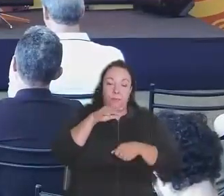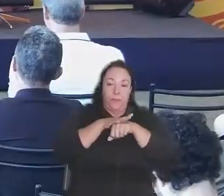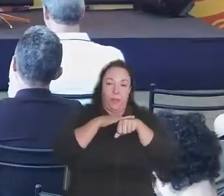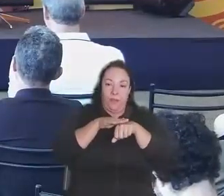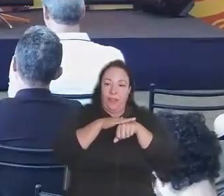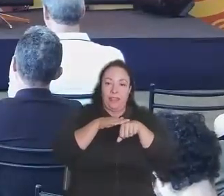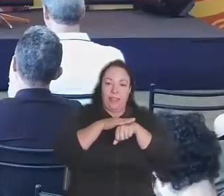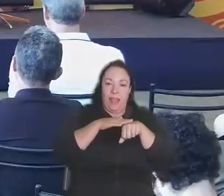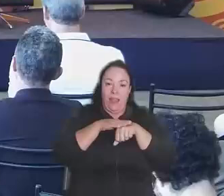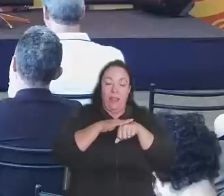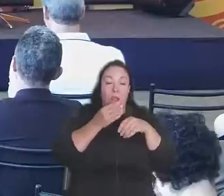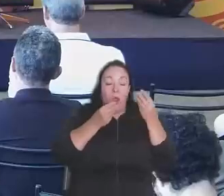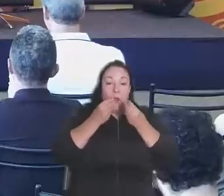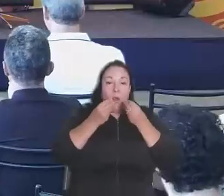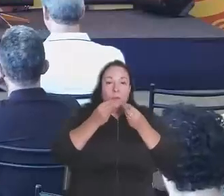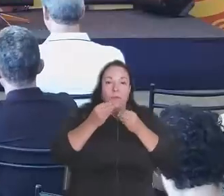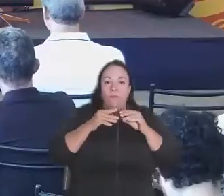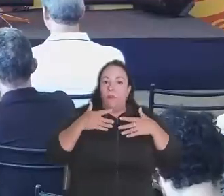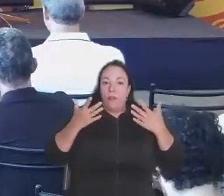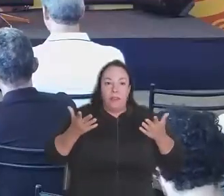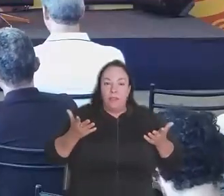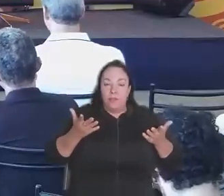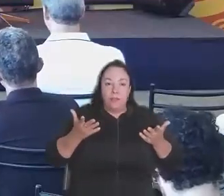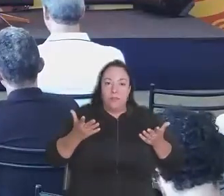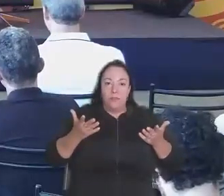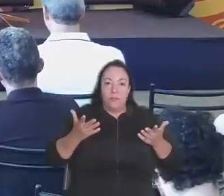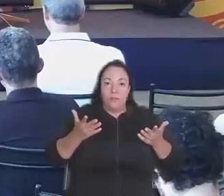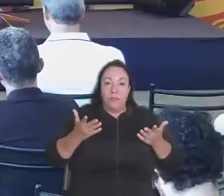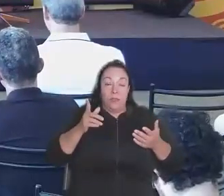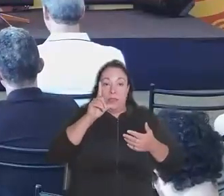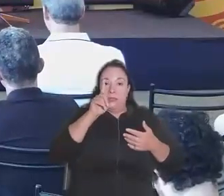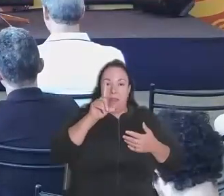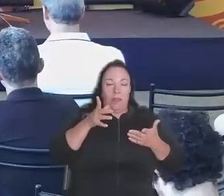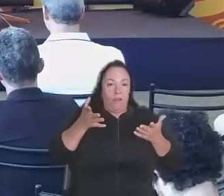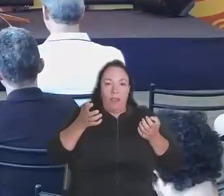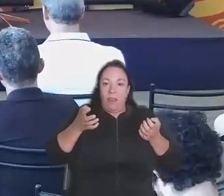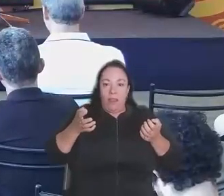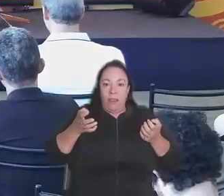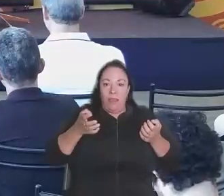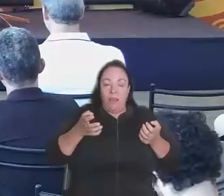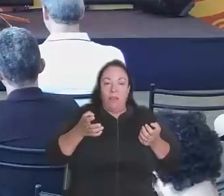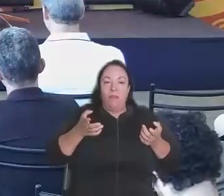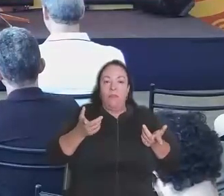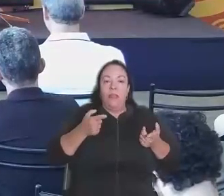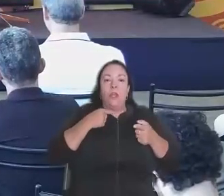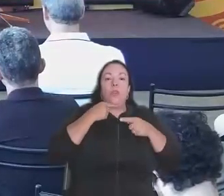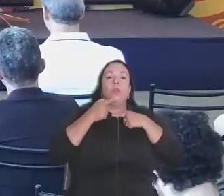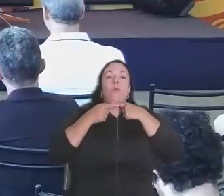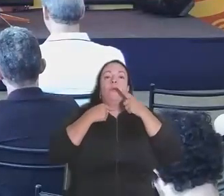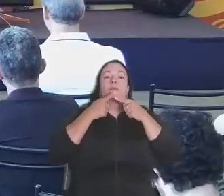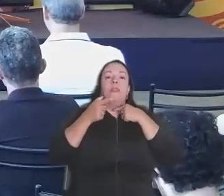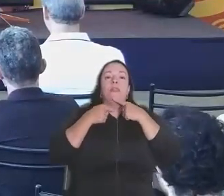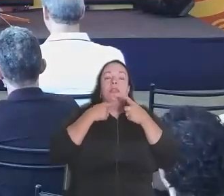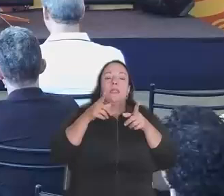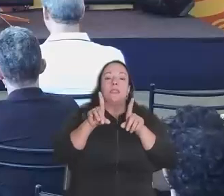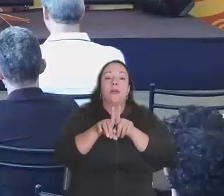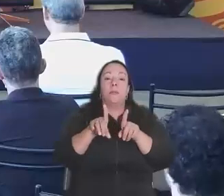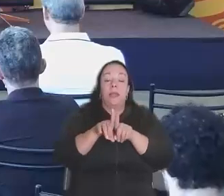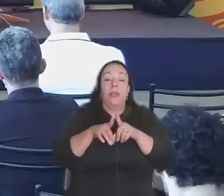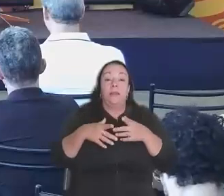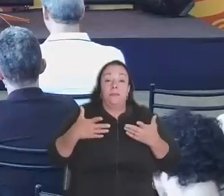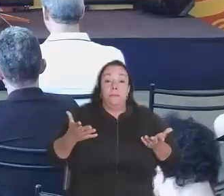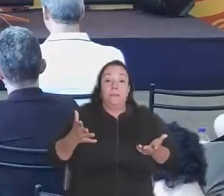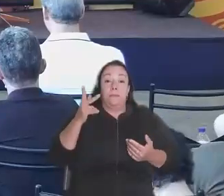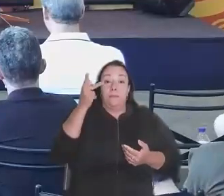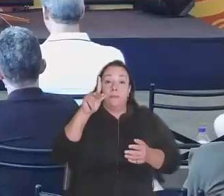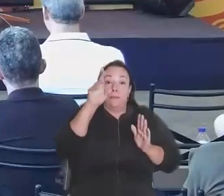conversaram, né, Léo? Como que foi isso? Ele falou que não queria. Eu fiquei em dúvida também sobre isso, mas, pelo